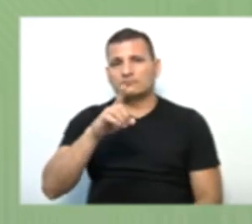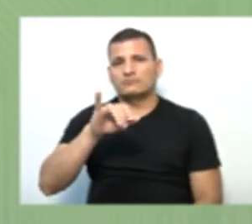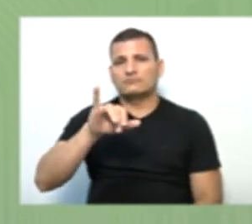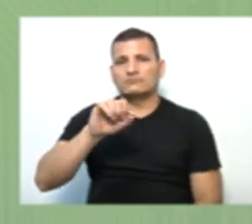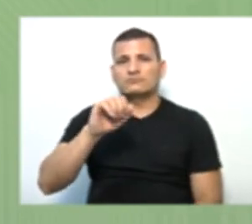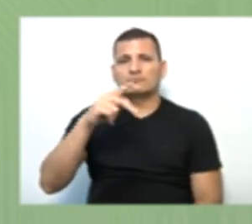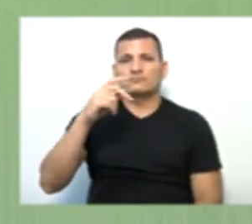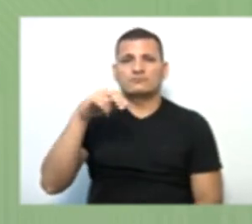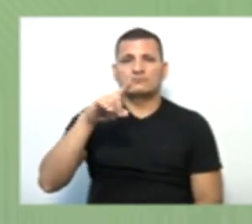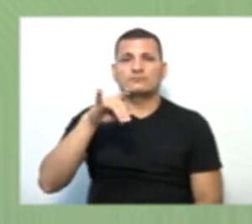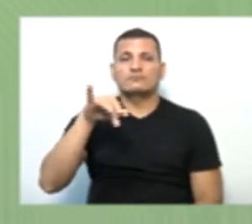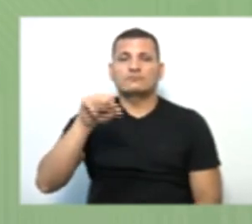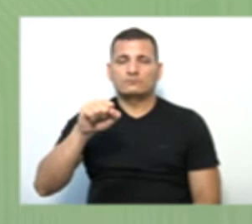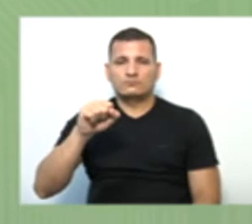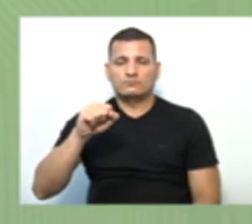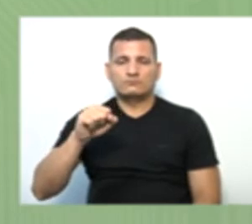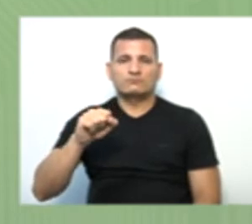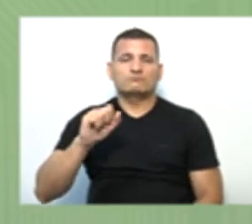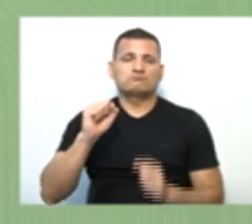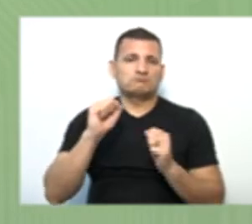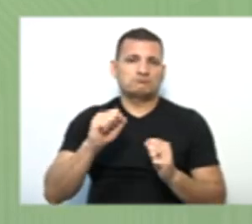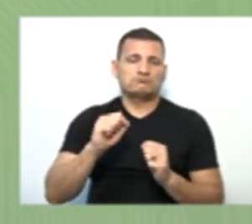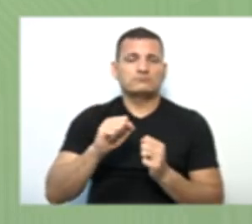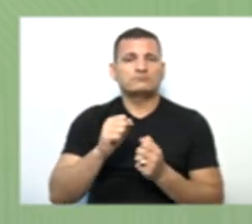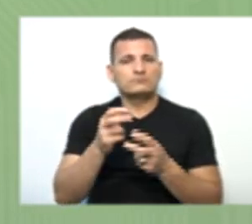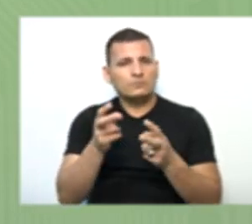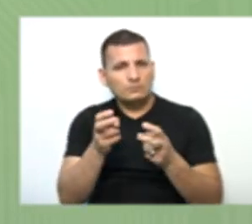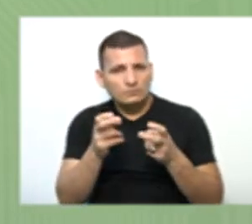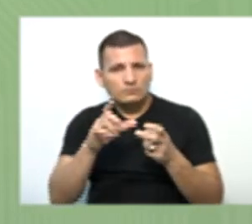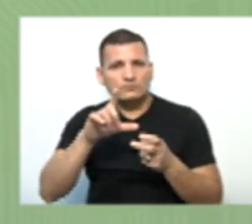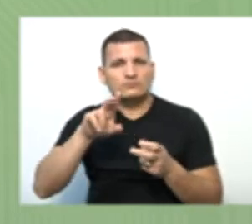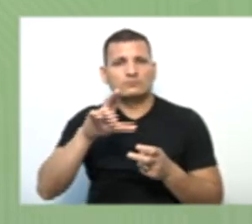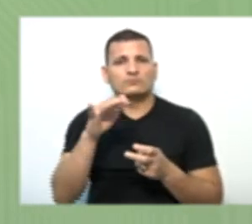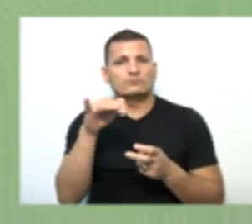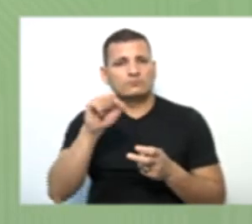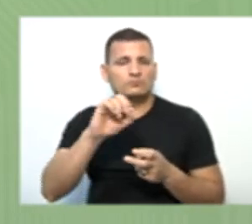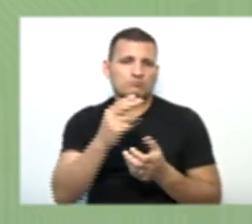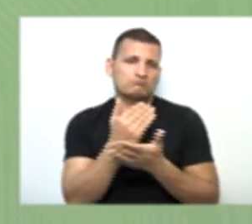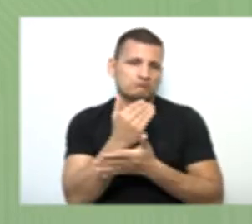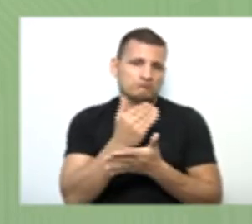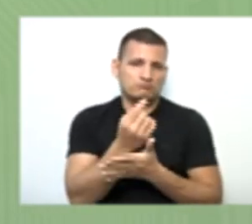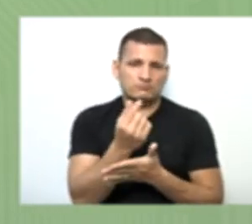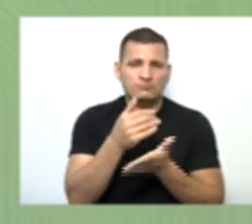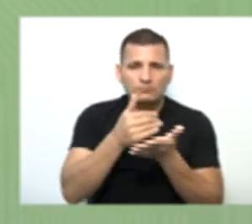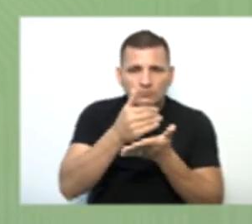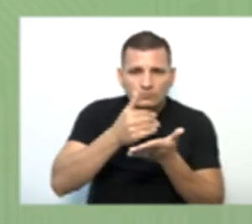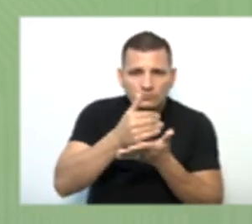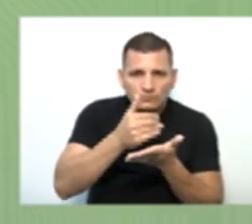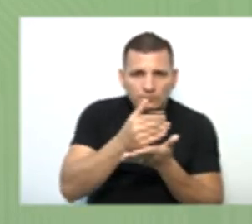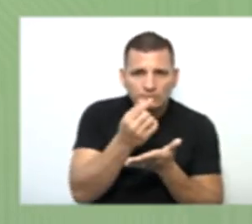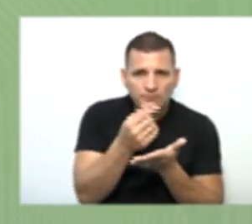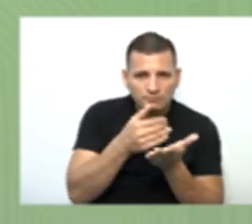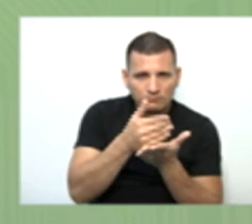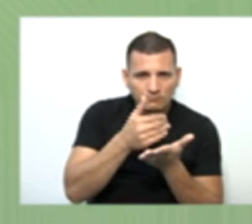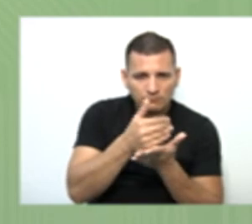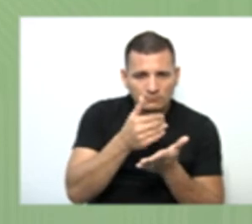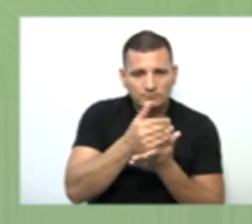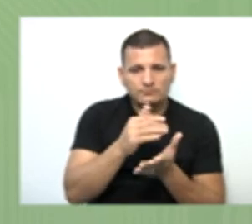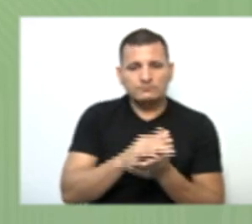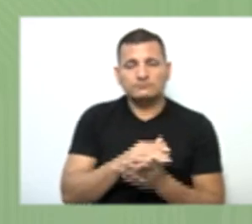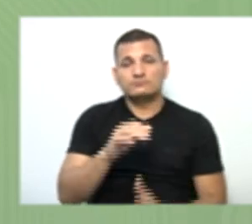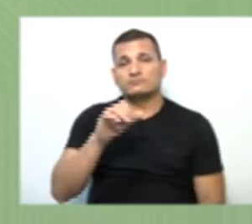né? Mas na cooperativa é chamado de sobras. As sobras